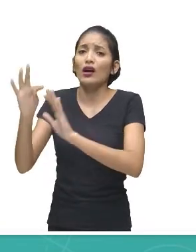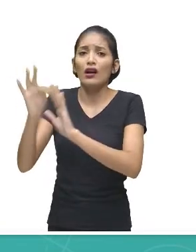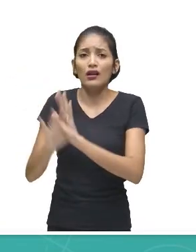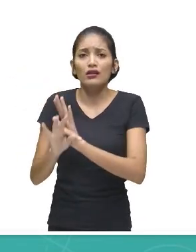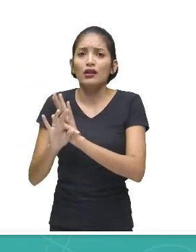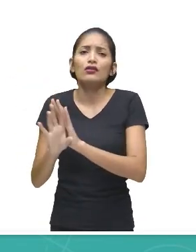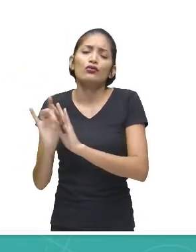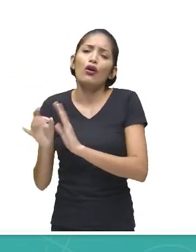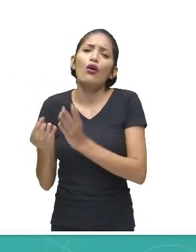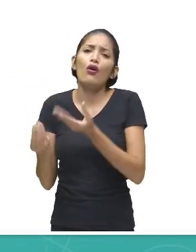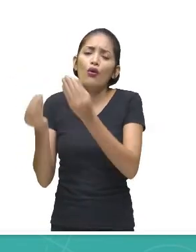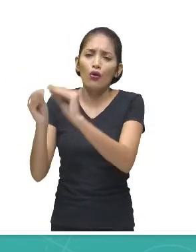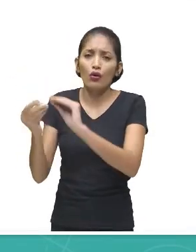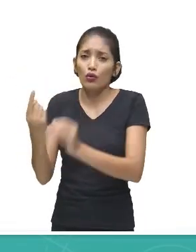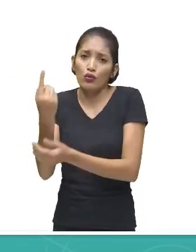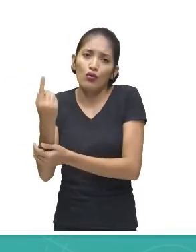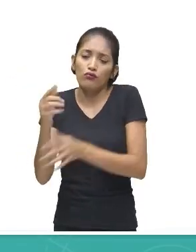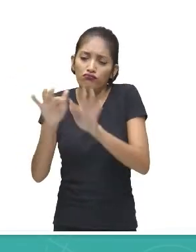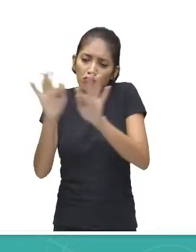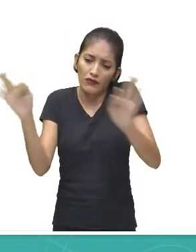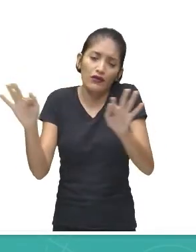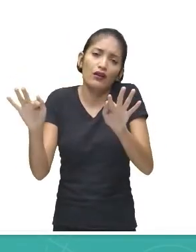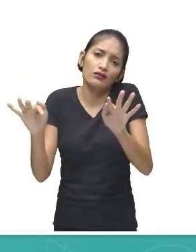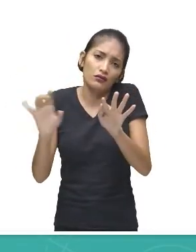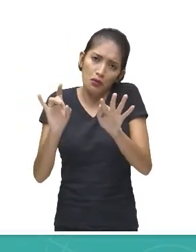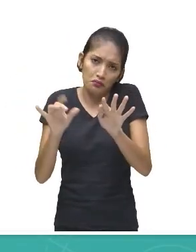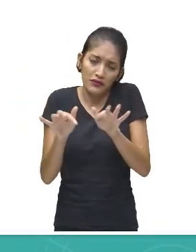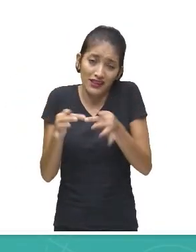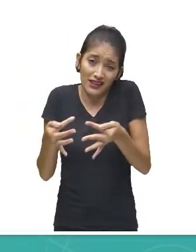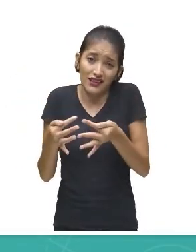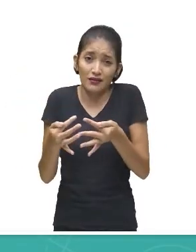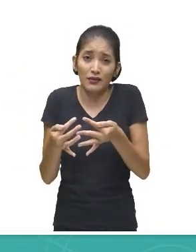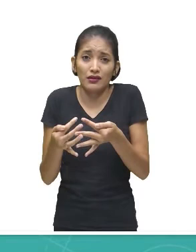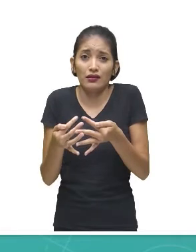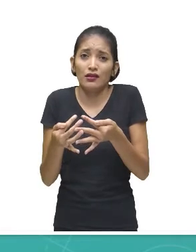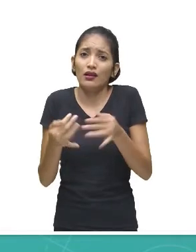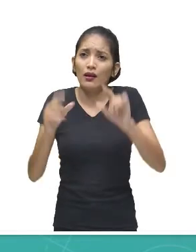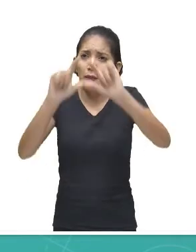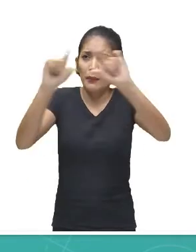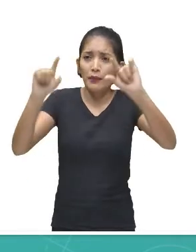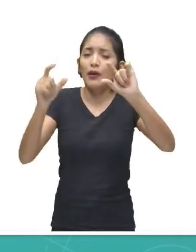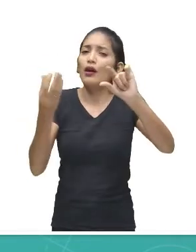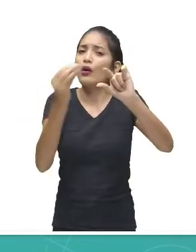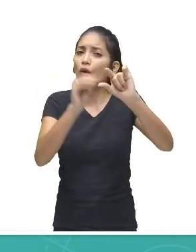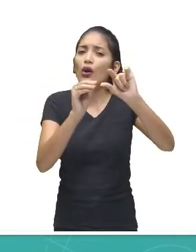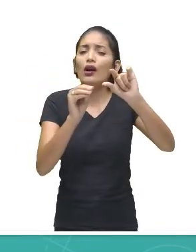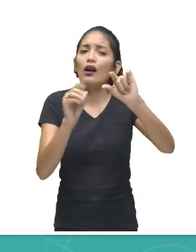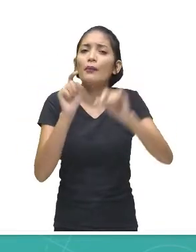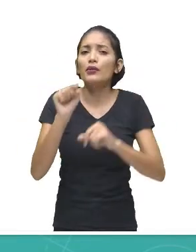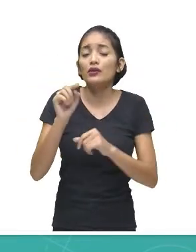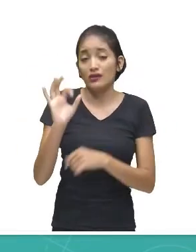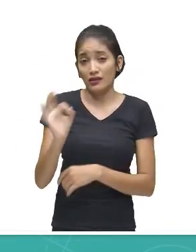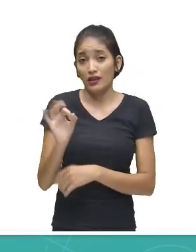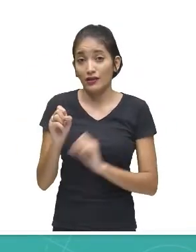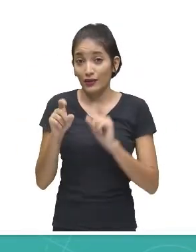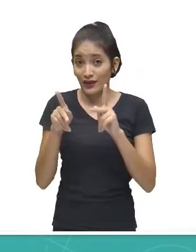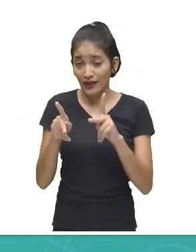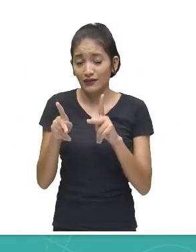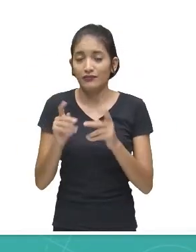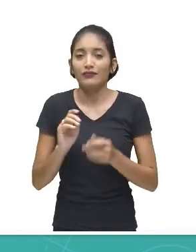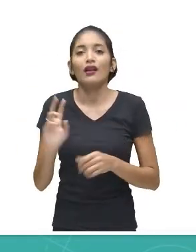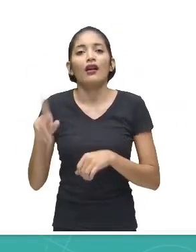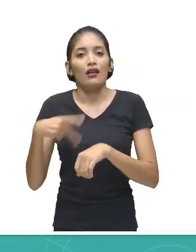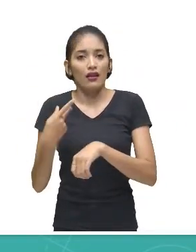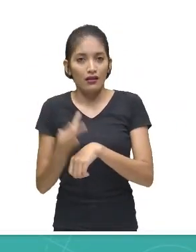menos uma linha, uma frase, né? Uma parte do texto com a pontuação que você poderia utilizar, tá bom? Então,